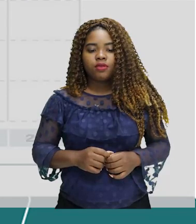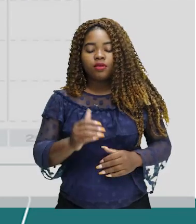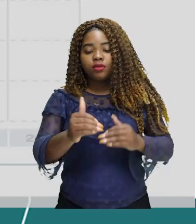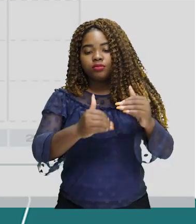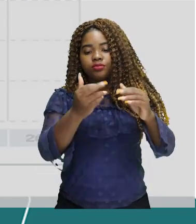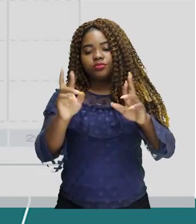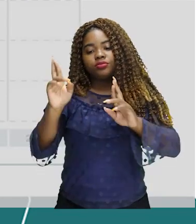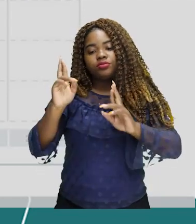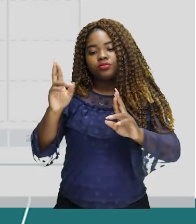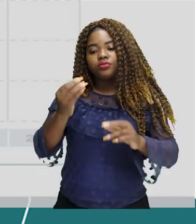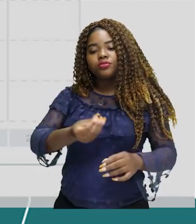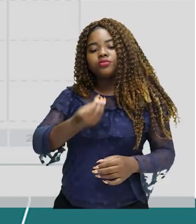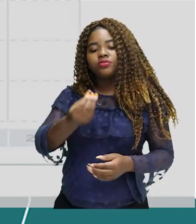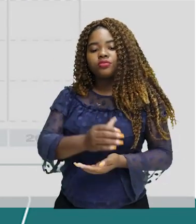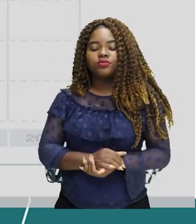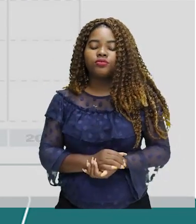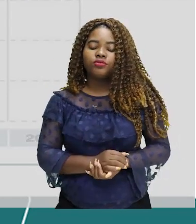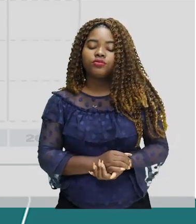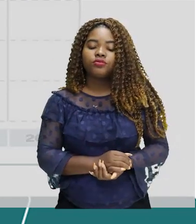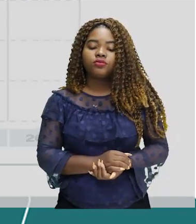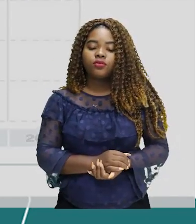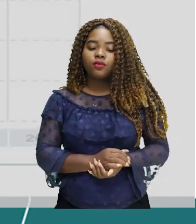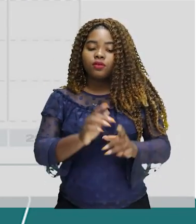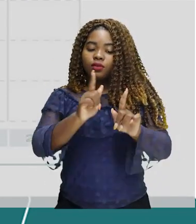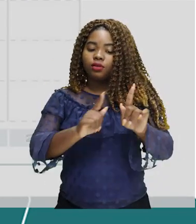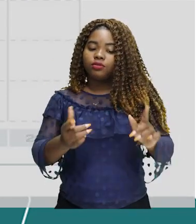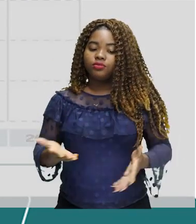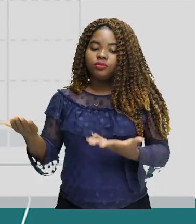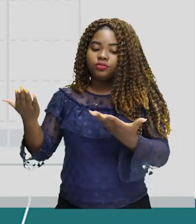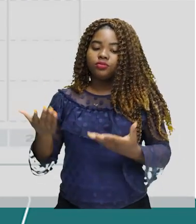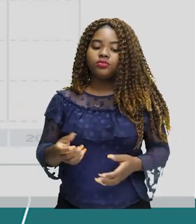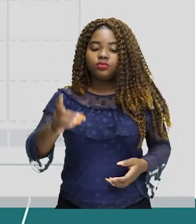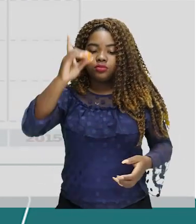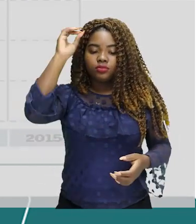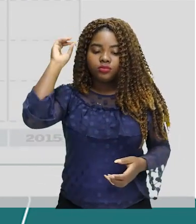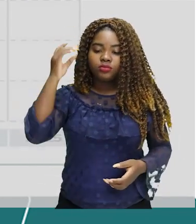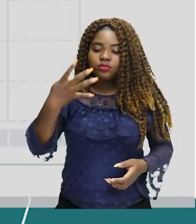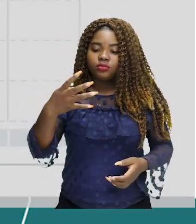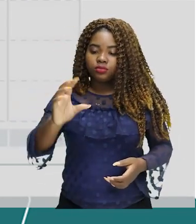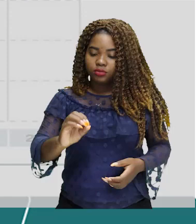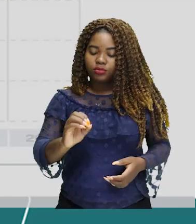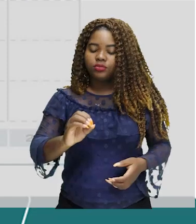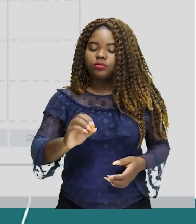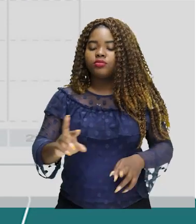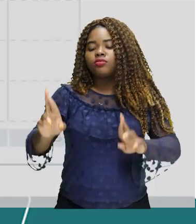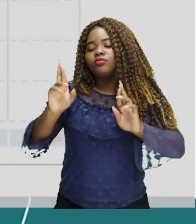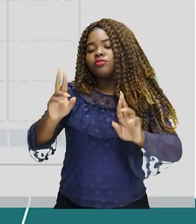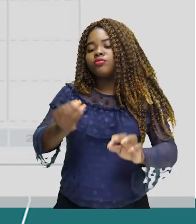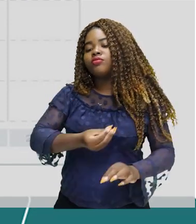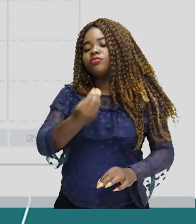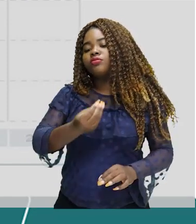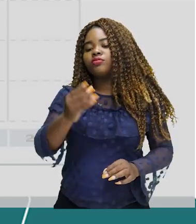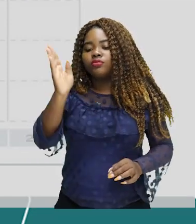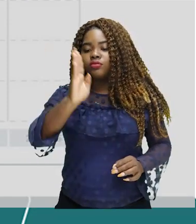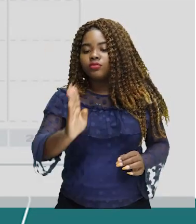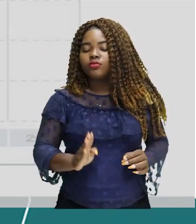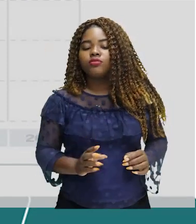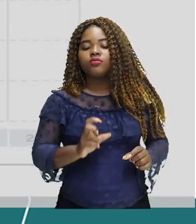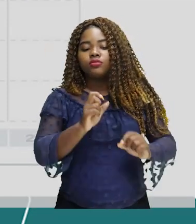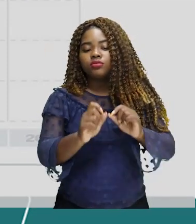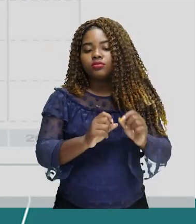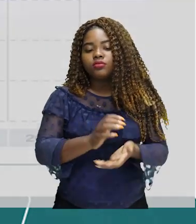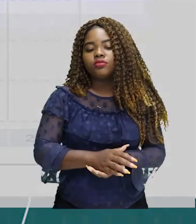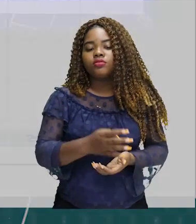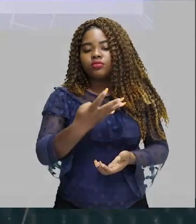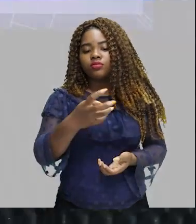da expectativa de vida. Só para vocês terem noção, na década de 40, galera, tá? A expectativa de vida do Brasil era em torno